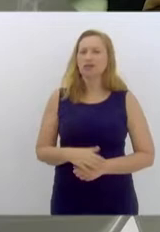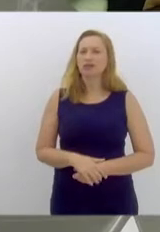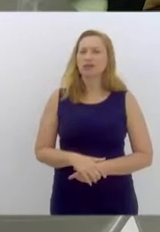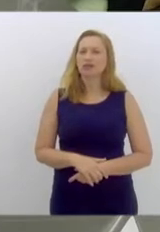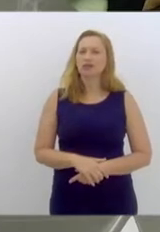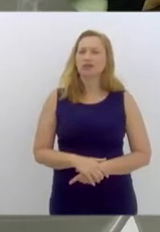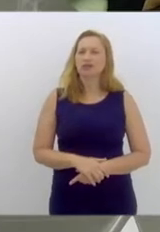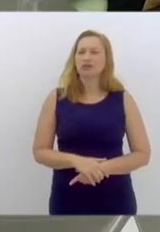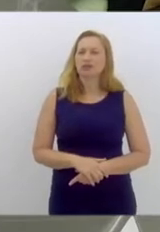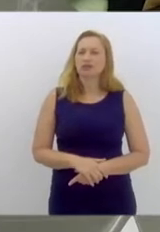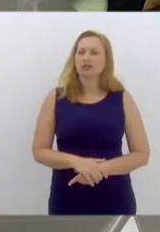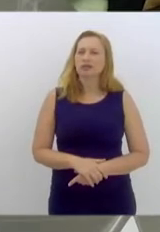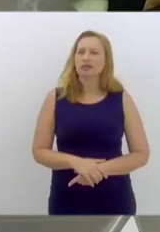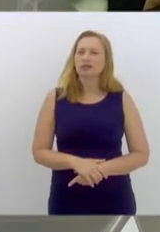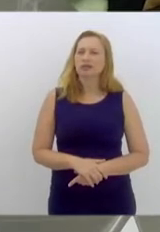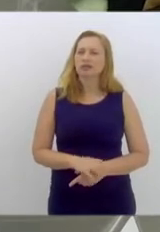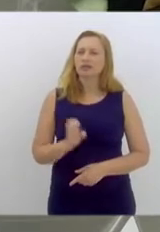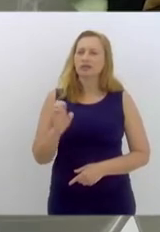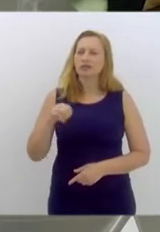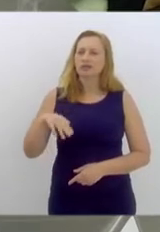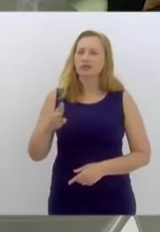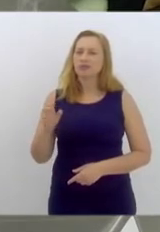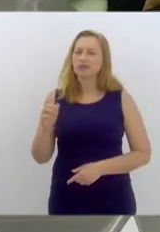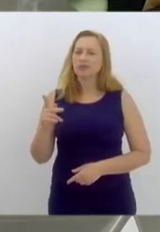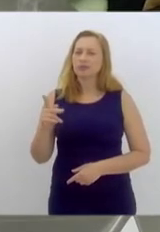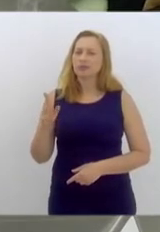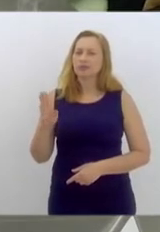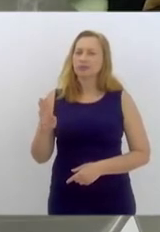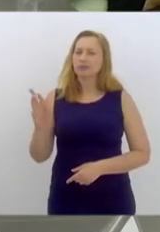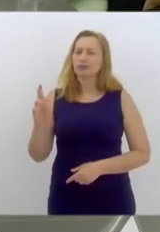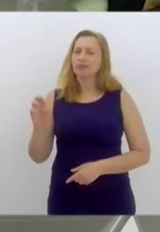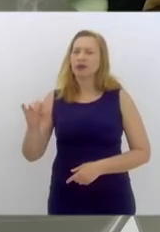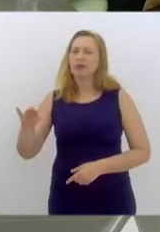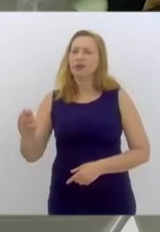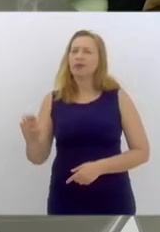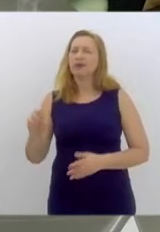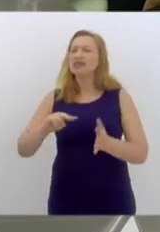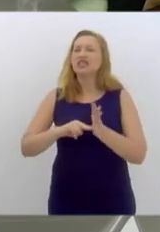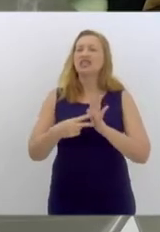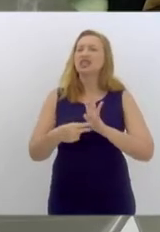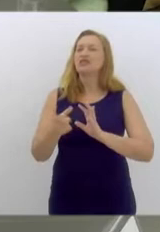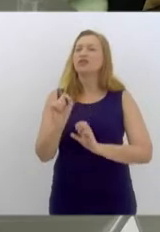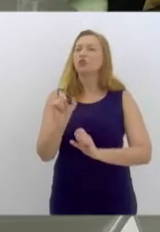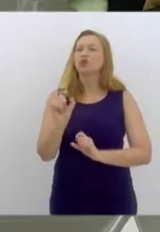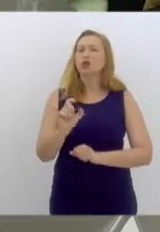Por favor, IBRAP, o que quer dizer a sigla IBRAP?